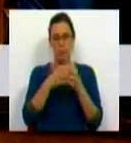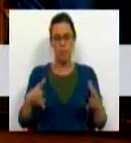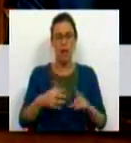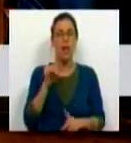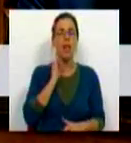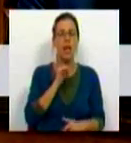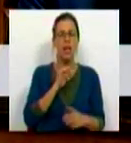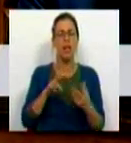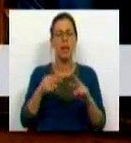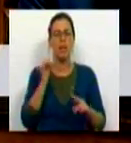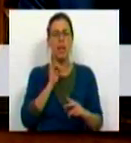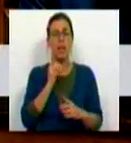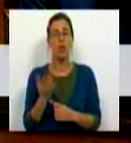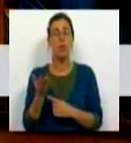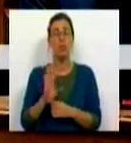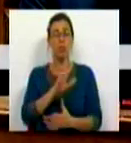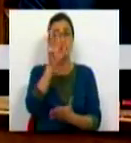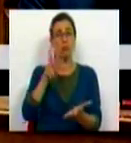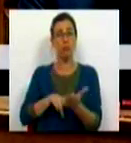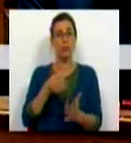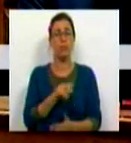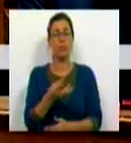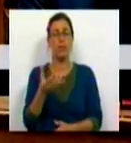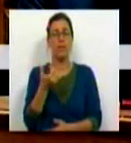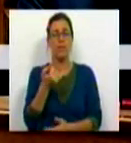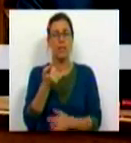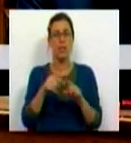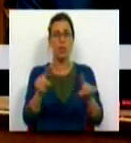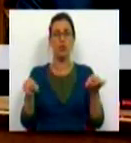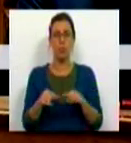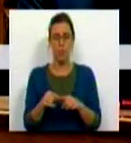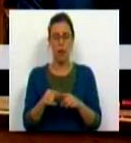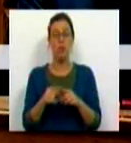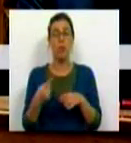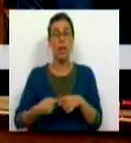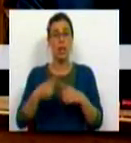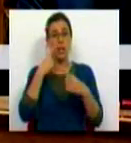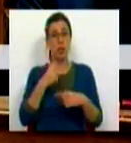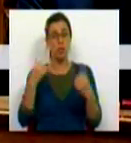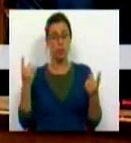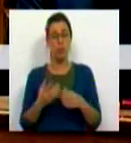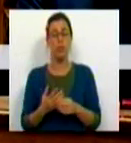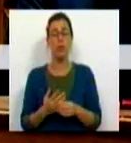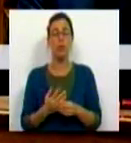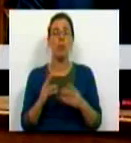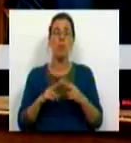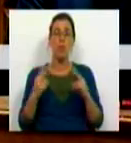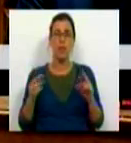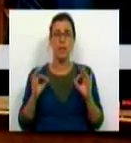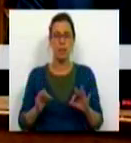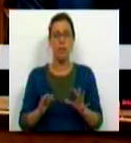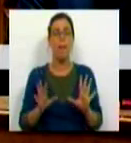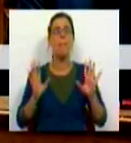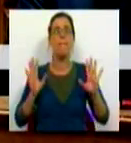Leiria, a Câmara de Leiria, por exemplo, aprovou 25 explorações como de interesse público municipal.